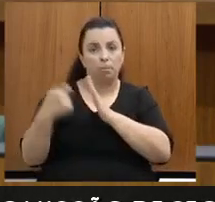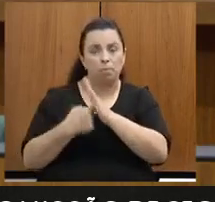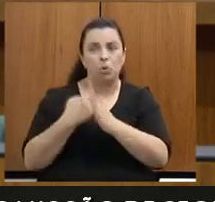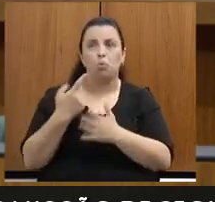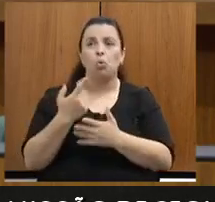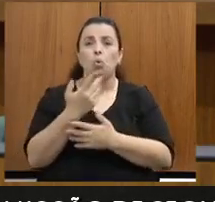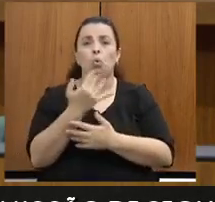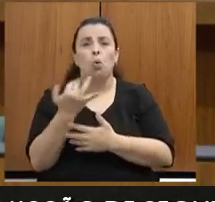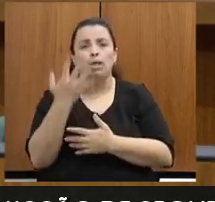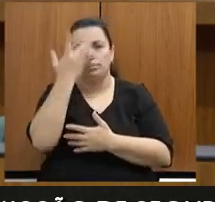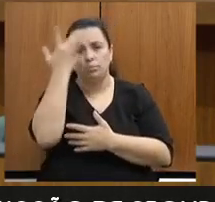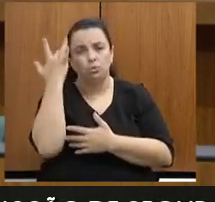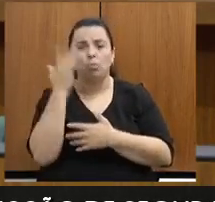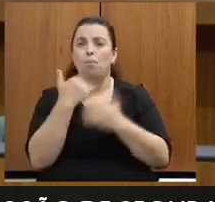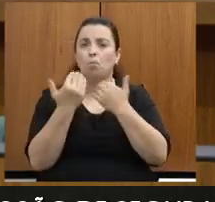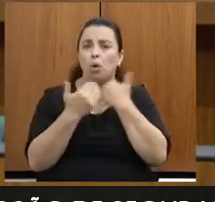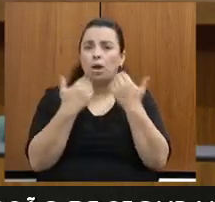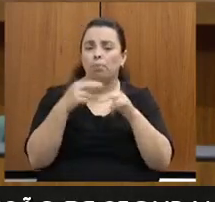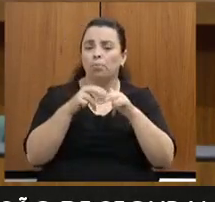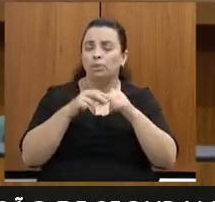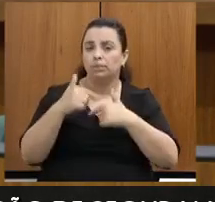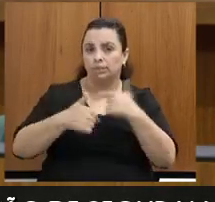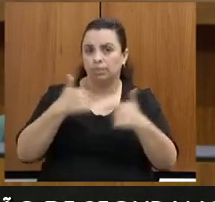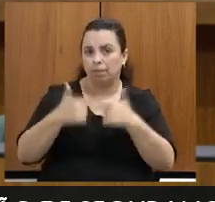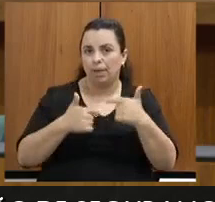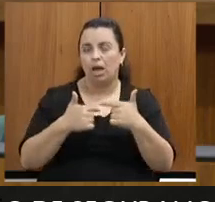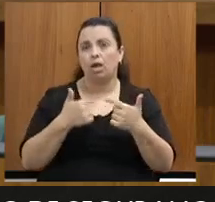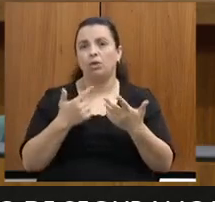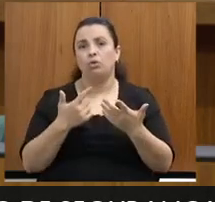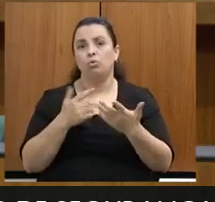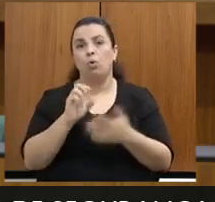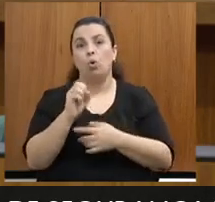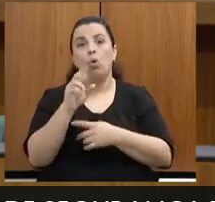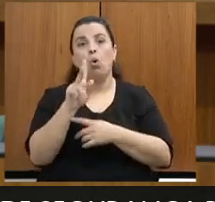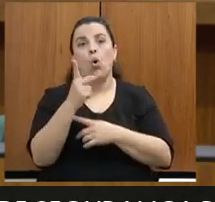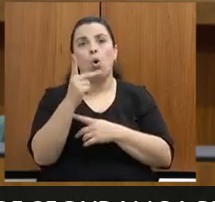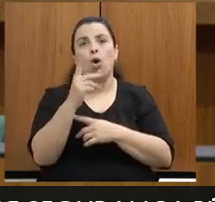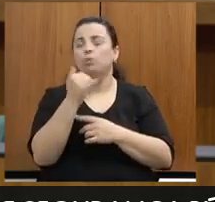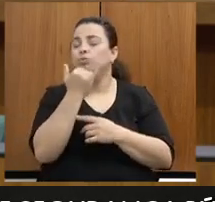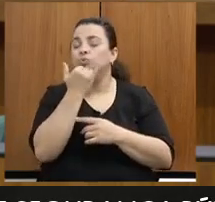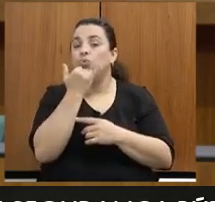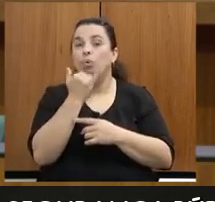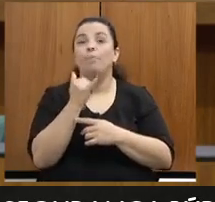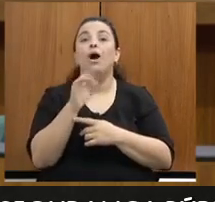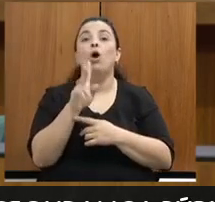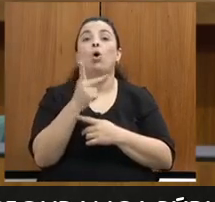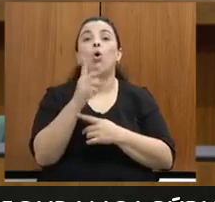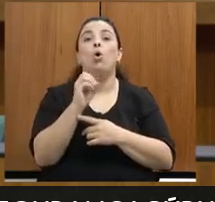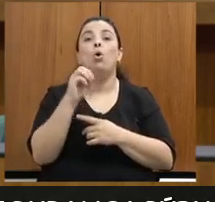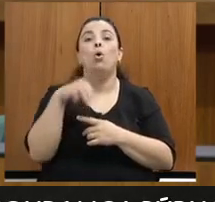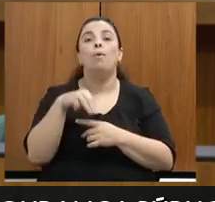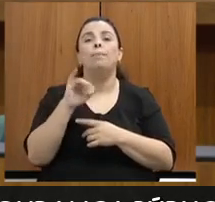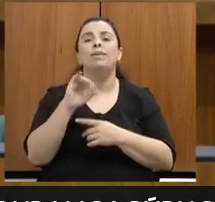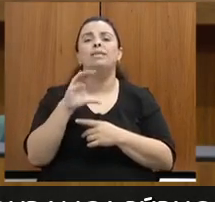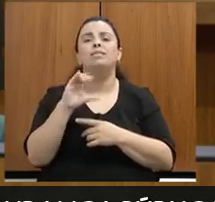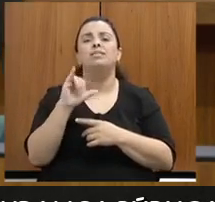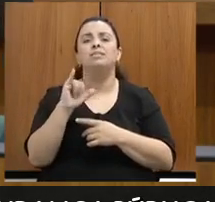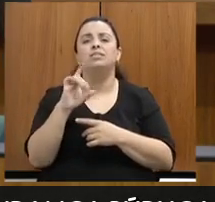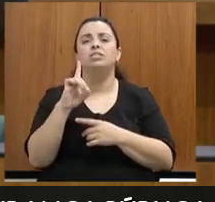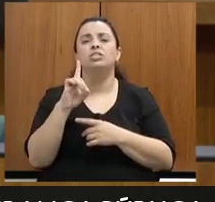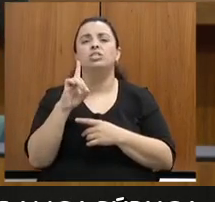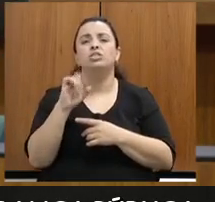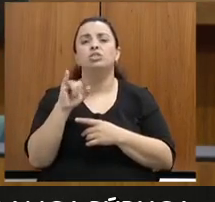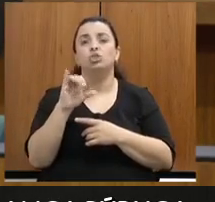que aquela aquele relatório né que inclusive Foi aprovado uma lei né aqui em janeiro